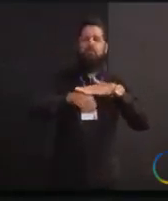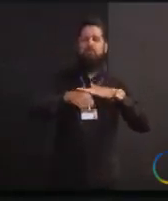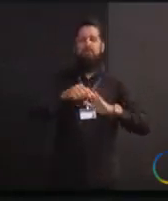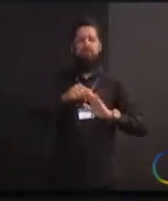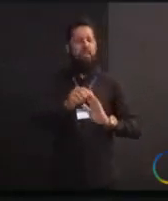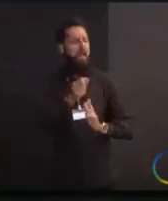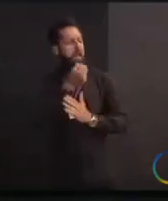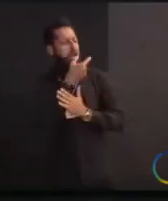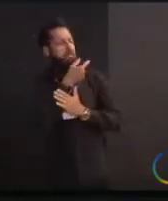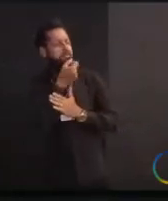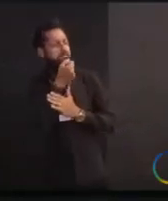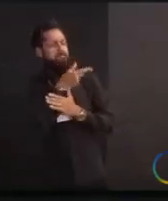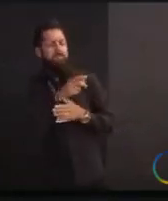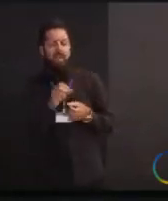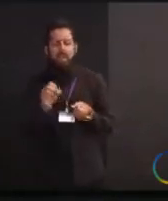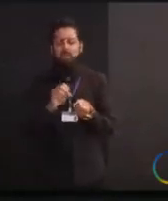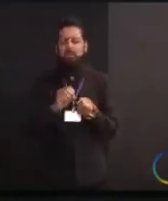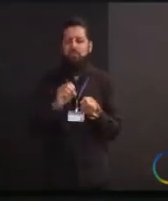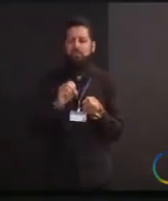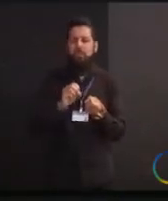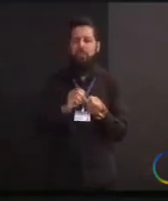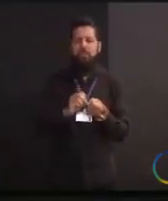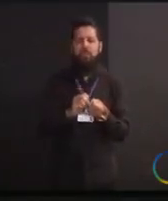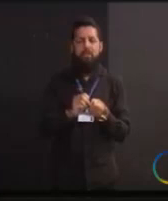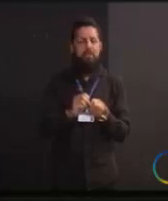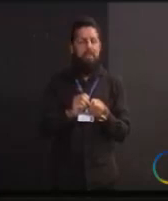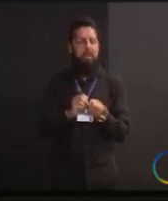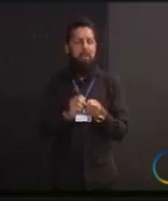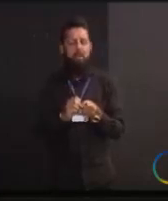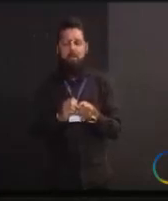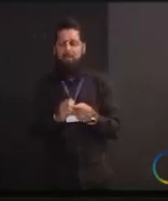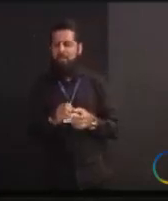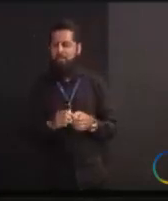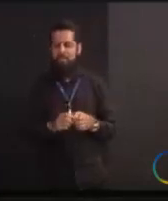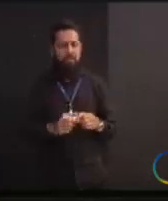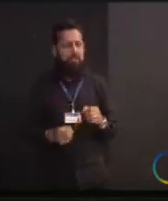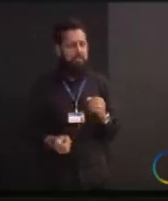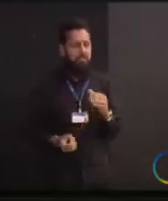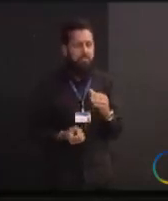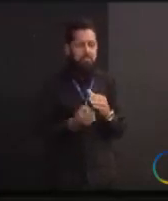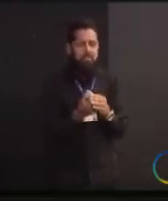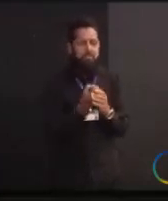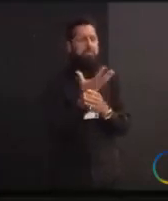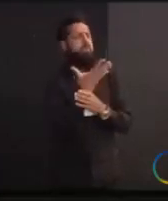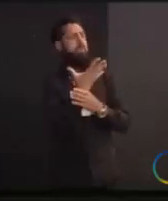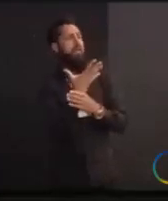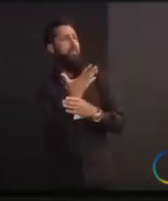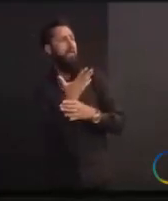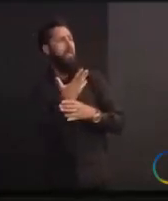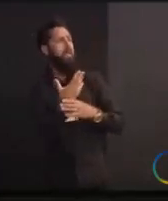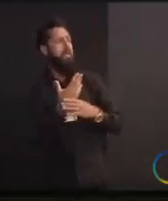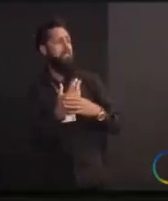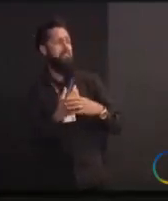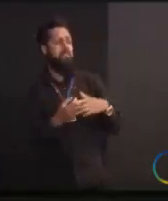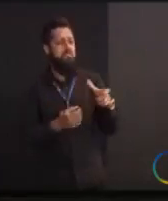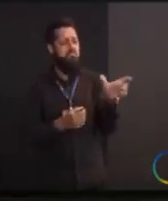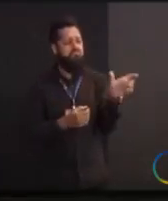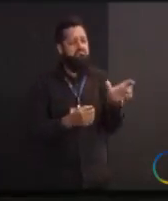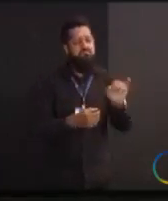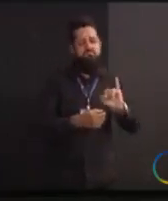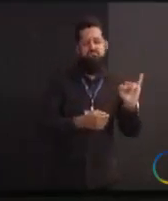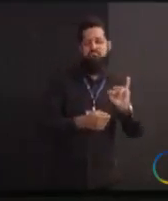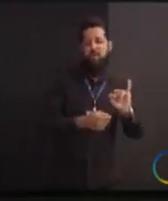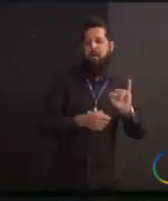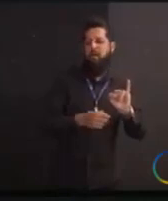piada. De repente aparece um companheiro de uma outra denominação religiosa. Universo